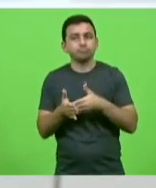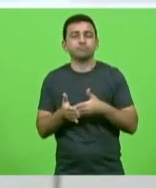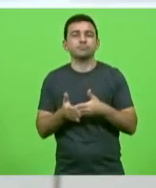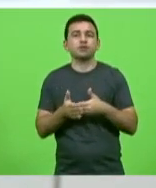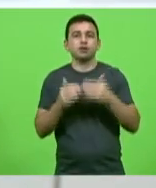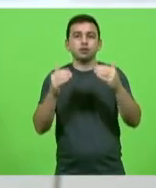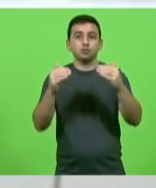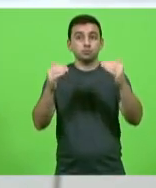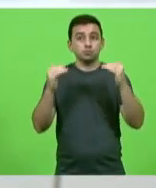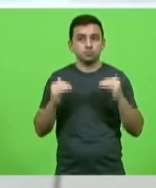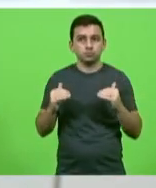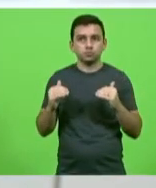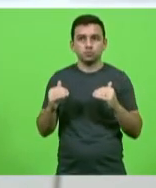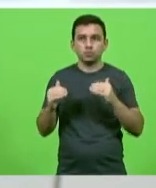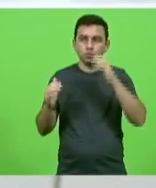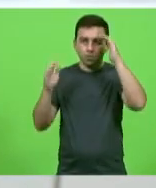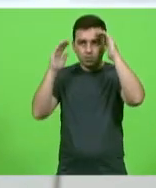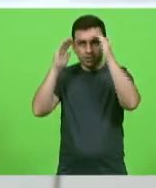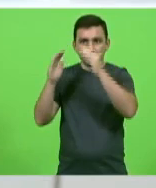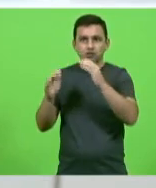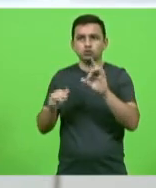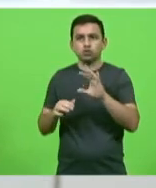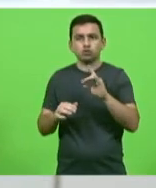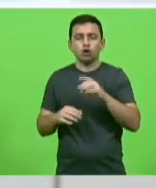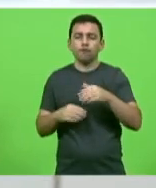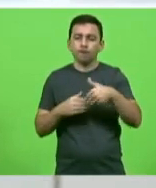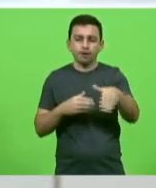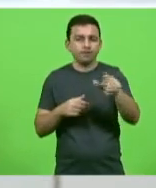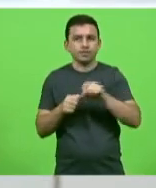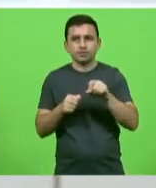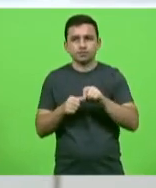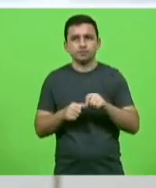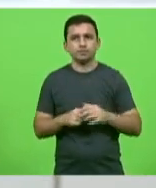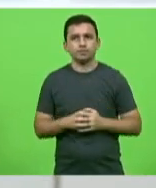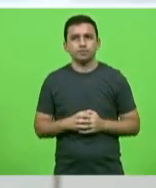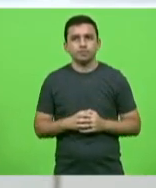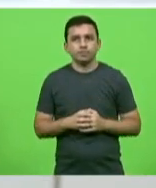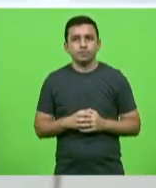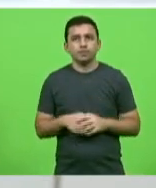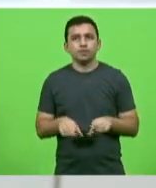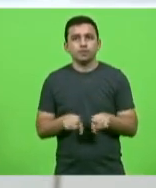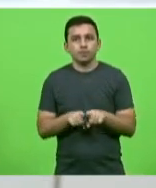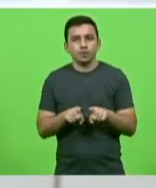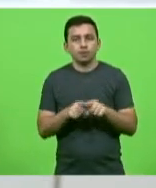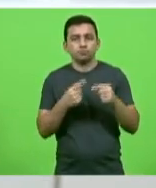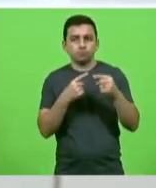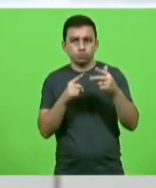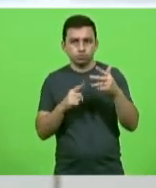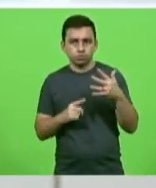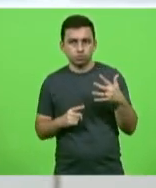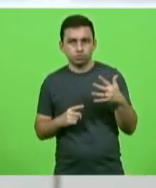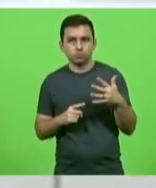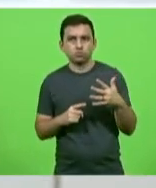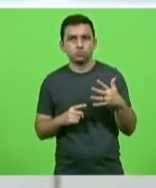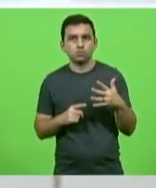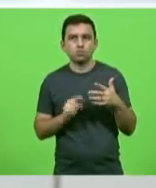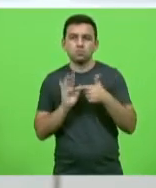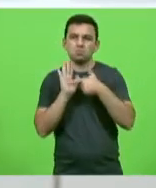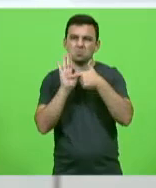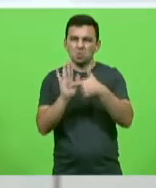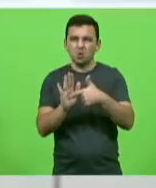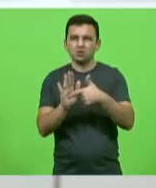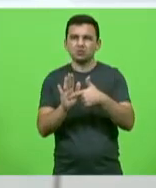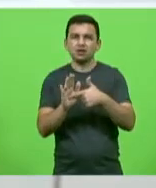que atuaram como meros executores o requisito da materialidade portanto apresenta-se